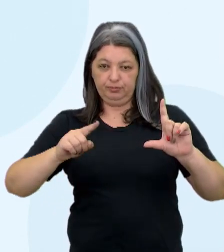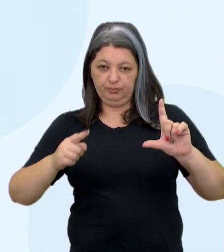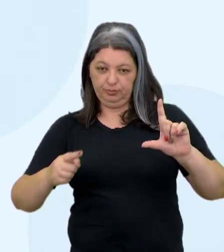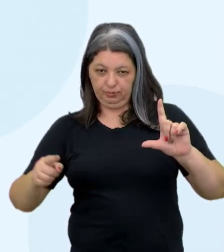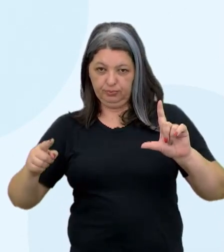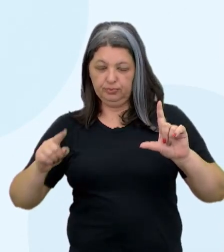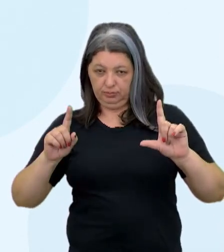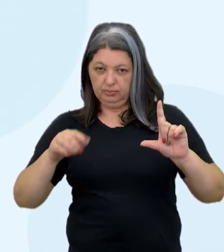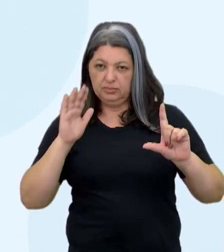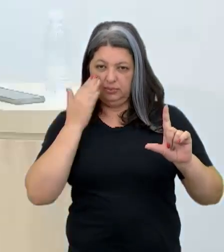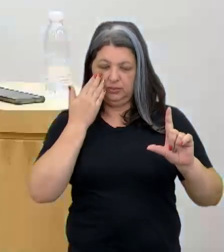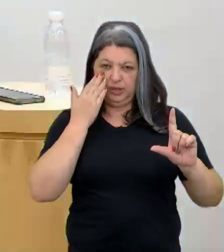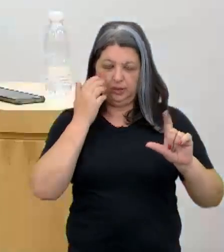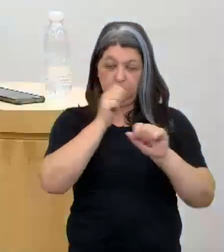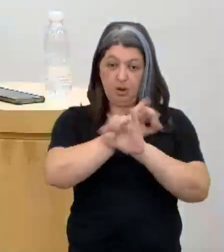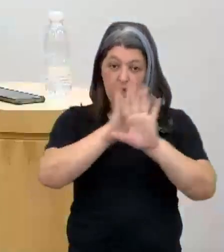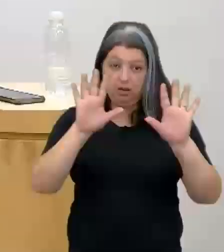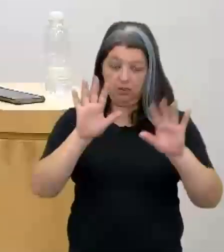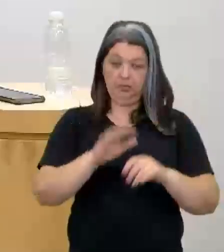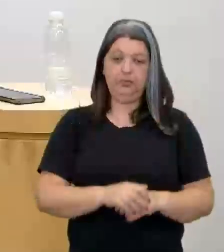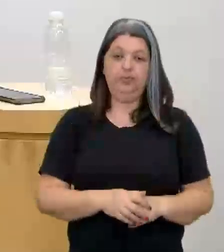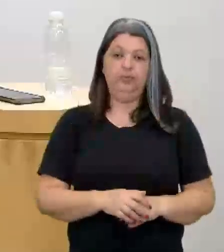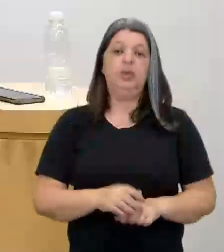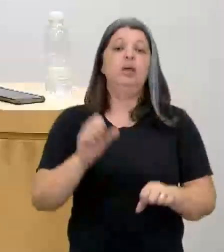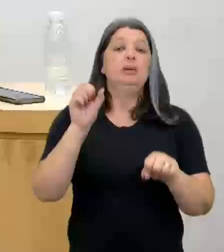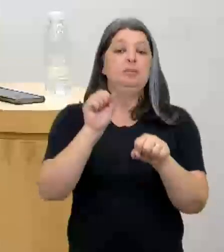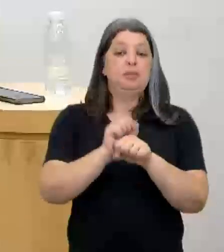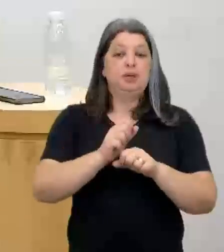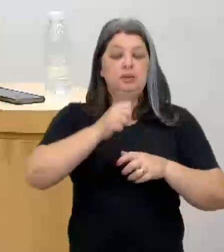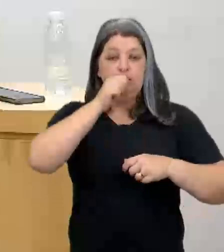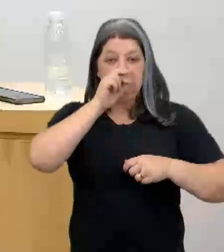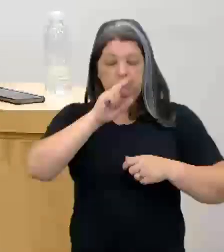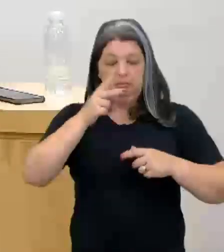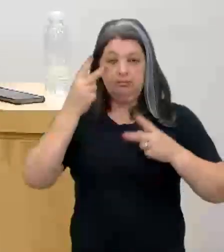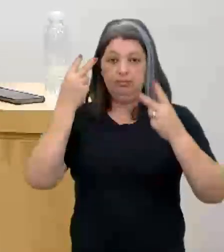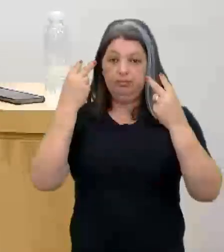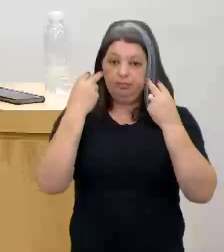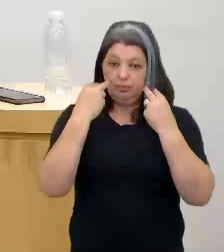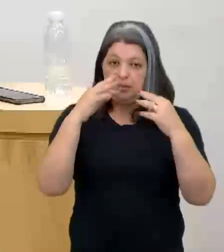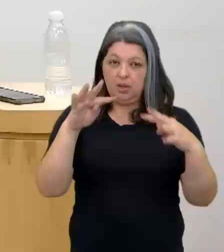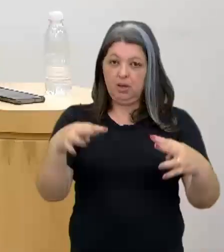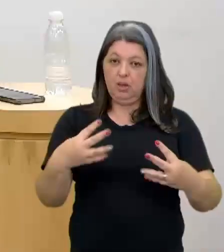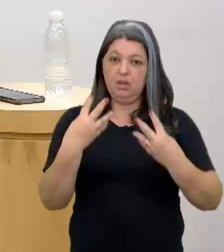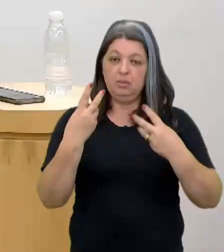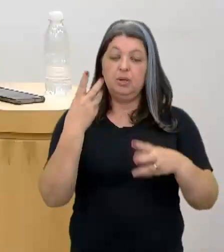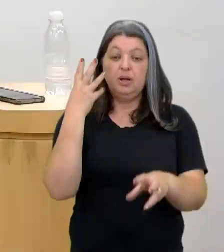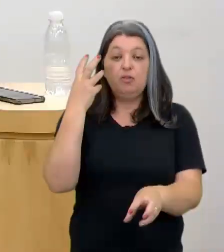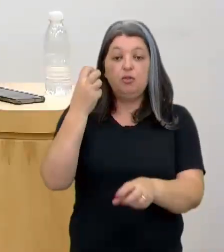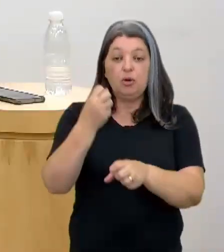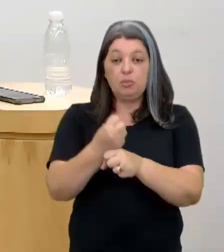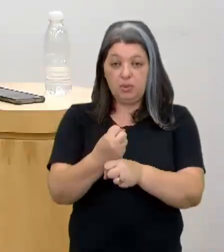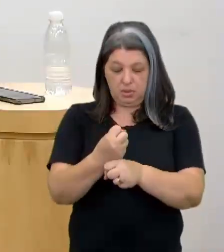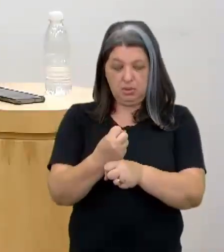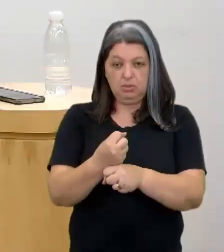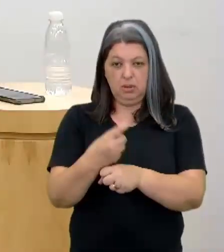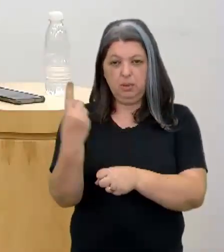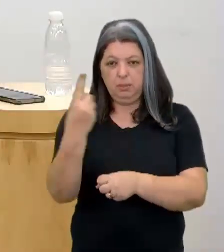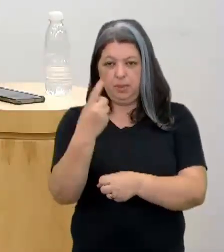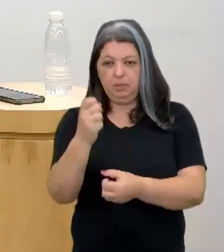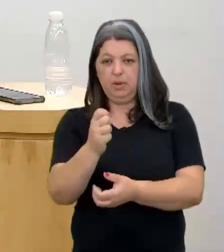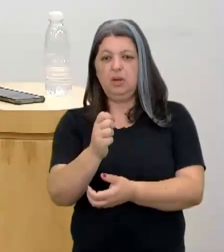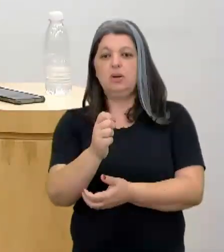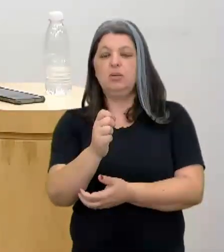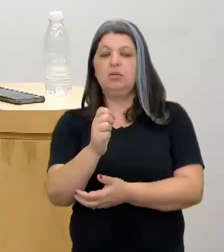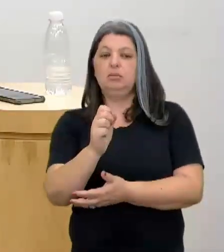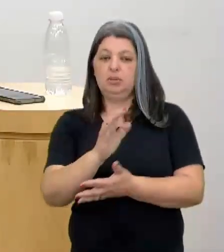bem? Deu para entender isso? Então, ó, para, respire e olha para mim. Falou em somar alguma coisa numa função, que foi o primeiro exemplo, ela